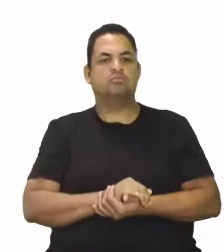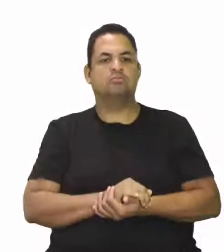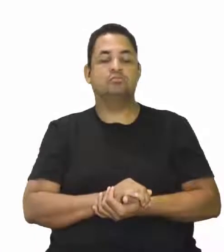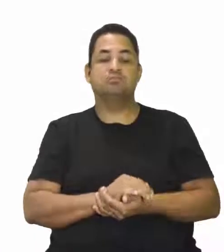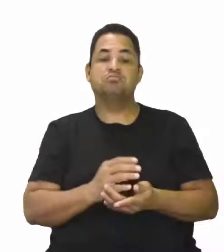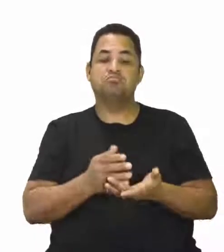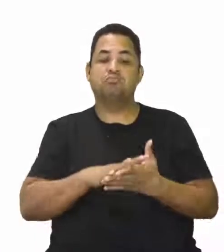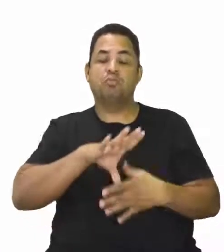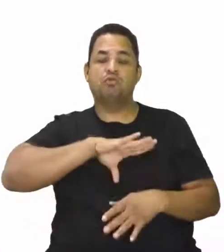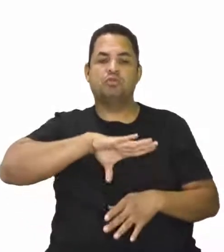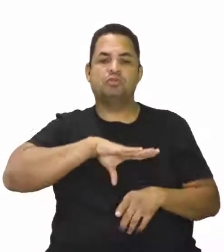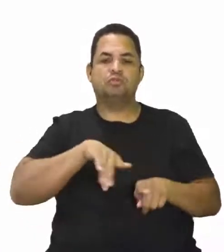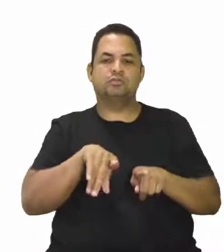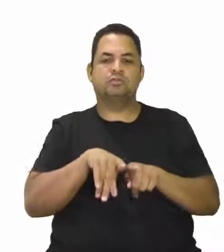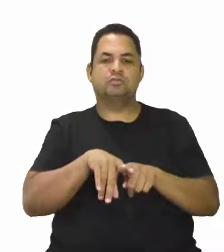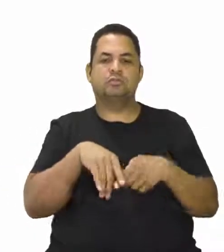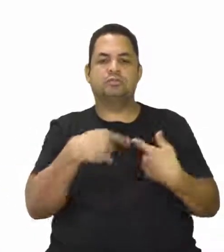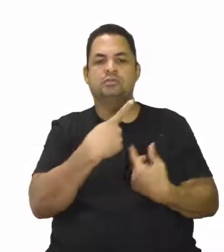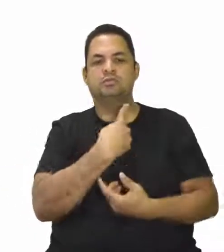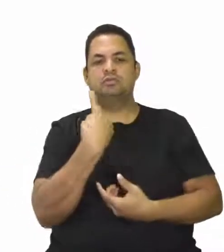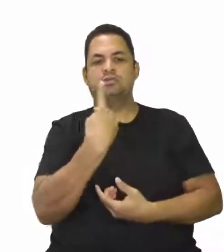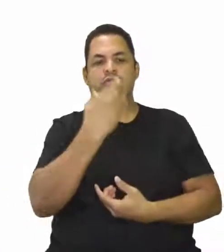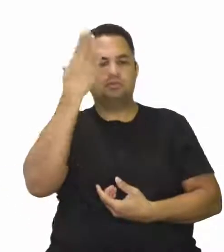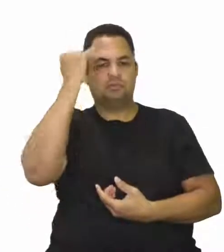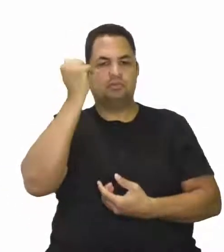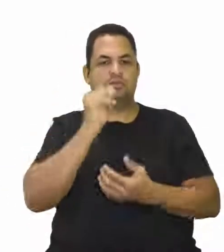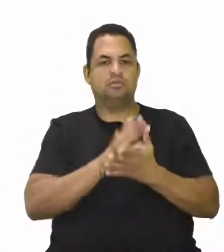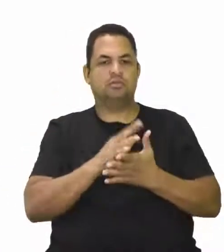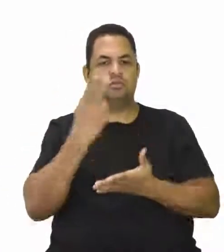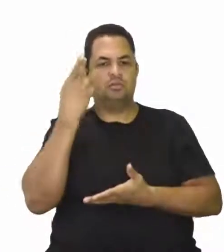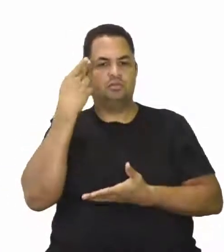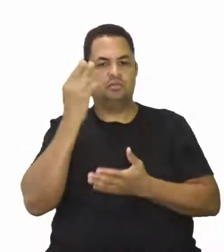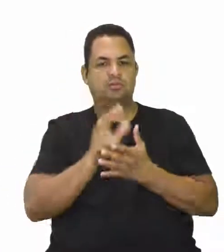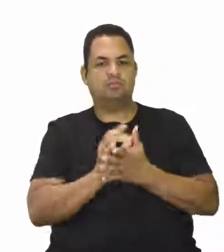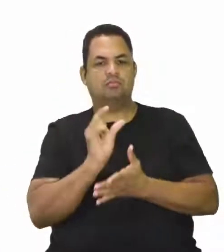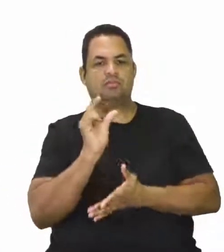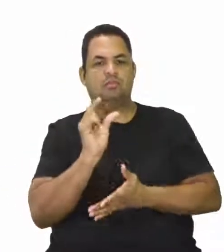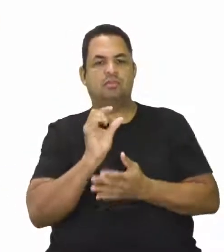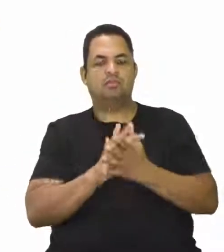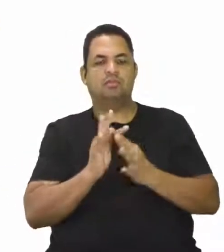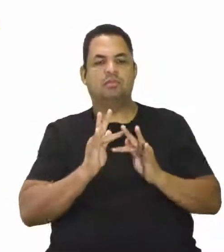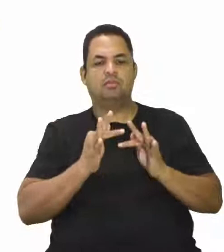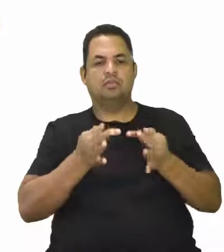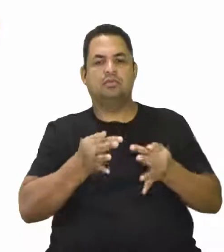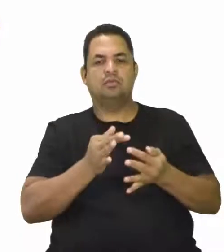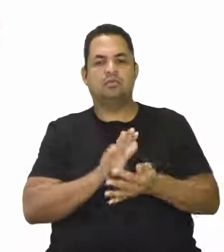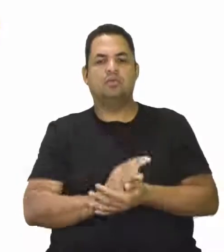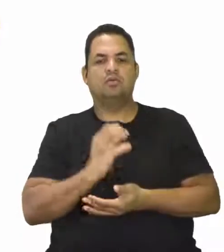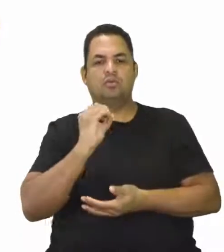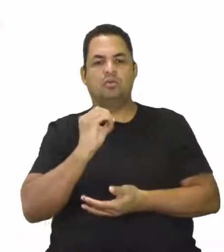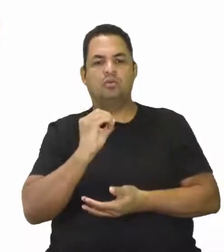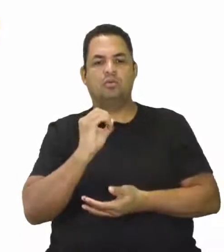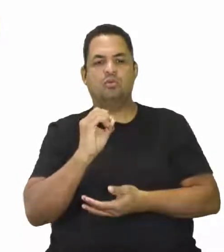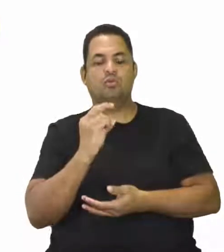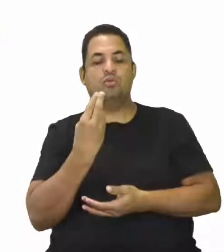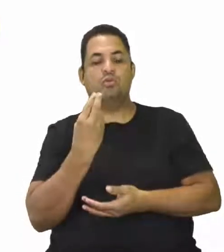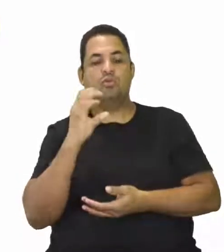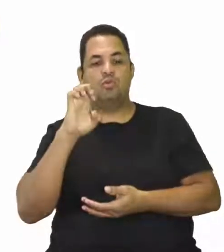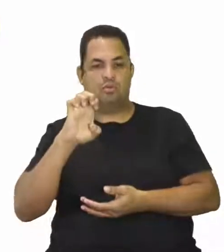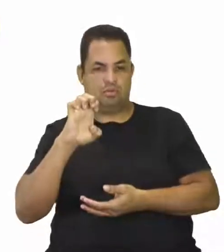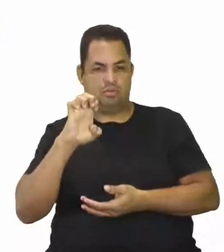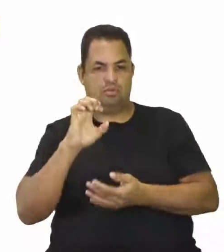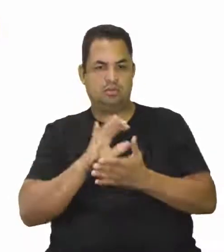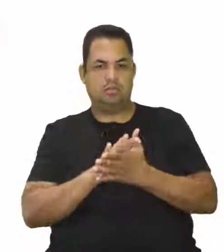língua portuguesa, nós sabemos que geralmente as palavras que são terminadas em o ou